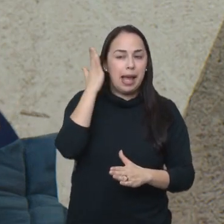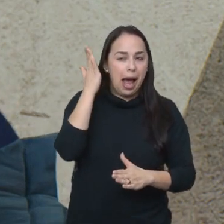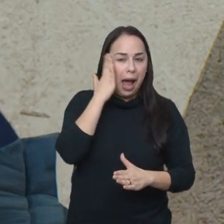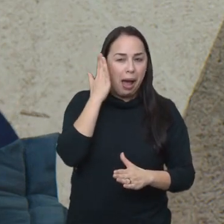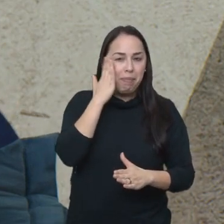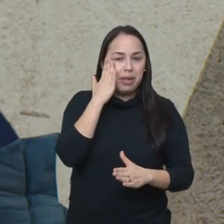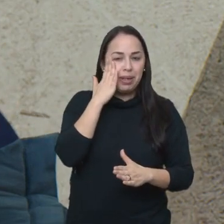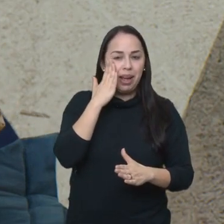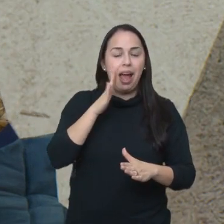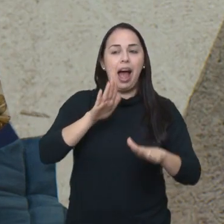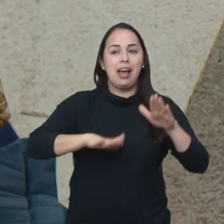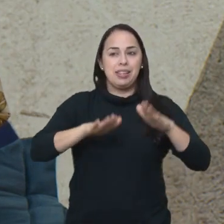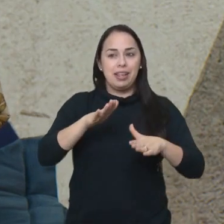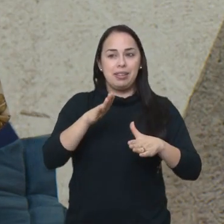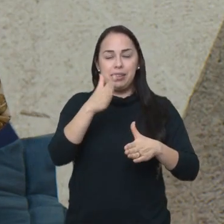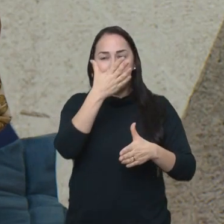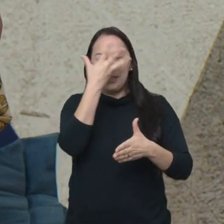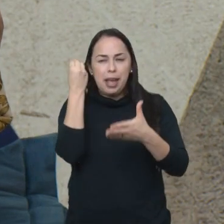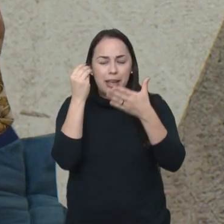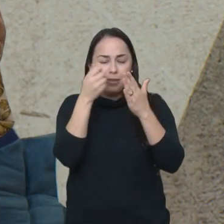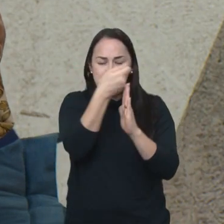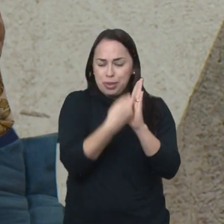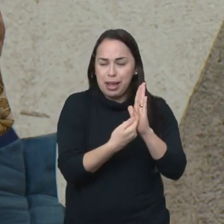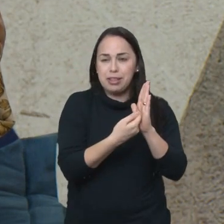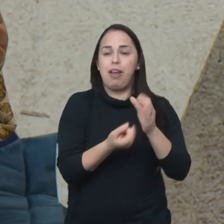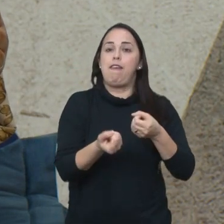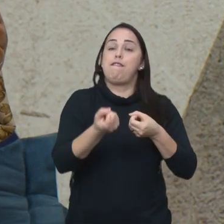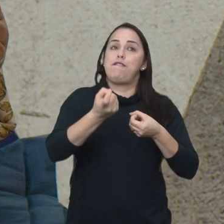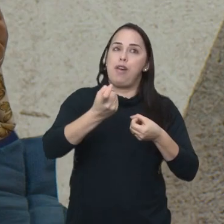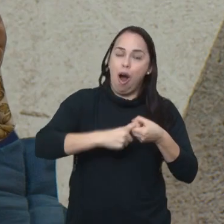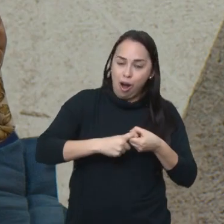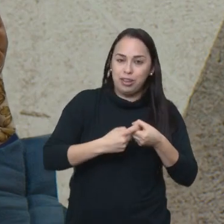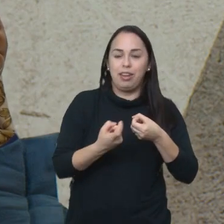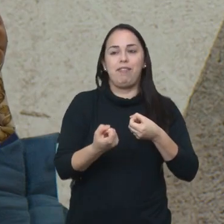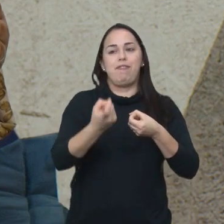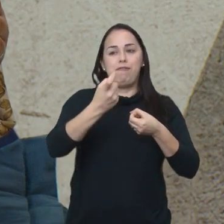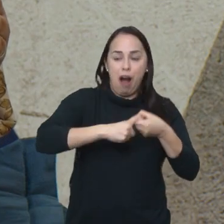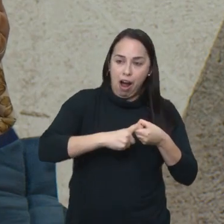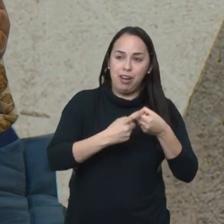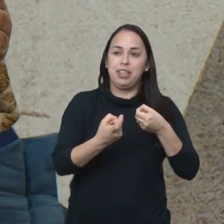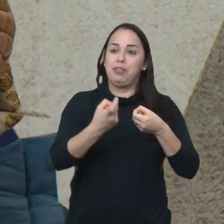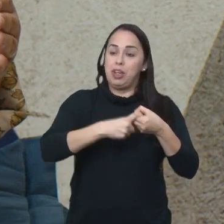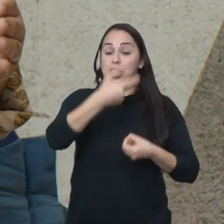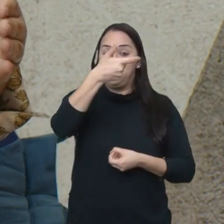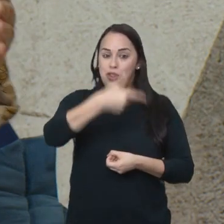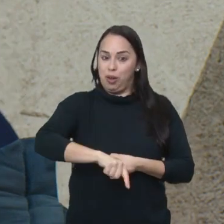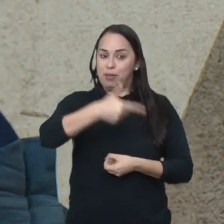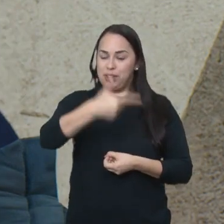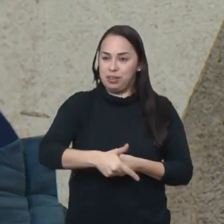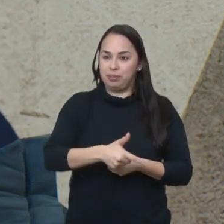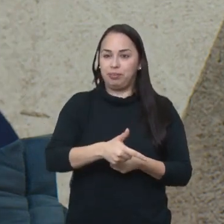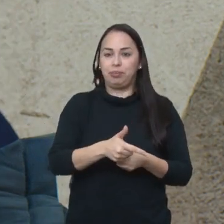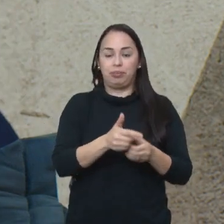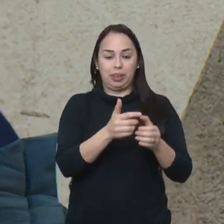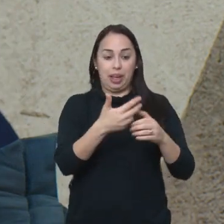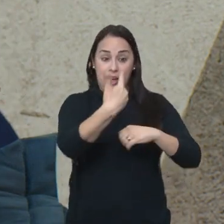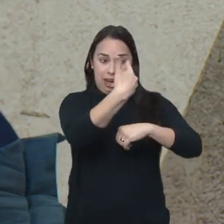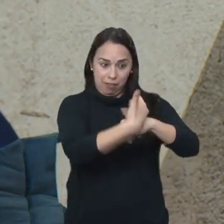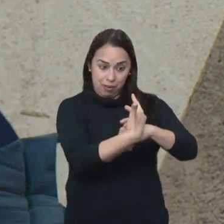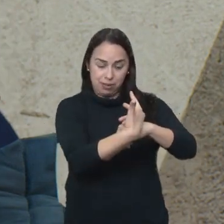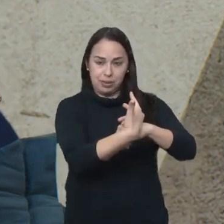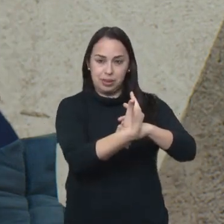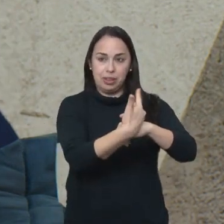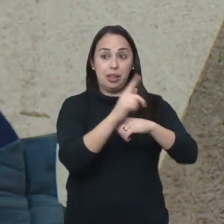tradutor e intérprete sabe do que eu estou falando, que a gente esquece do texto e volta 1000 vezes naquele trechinho. Aí